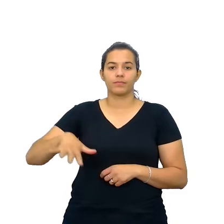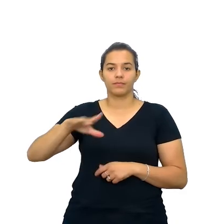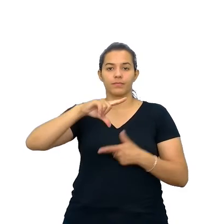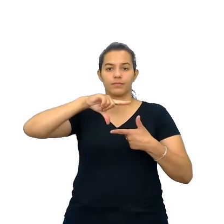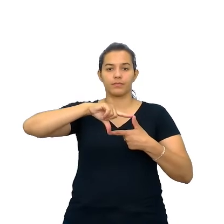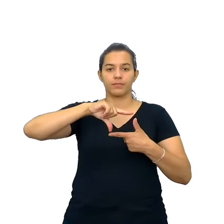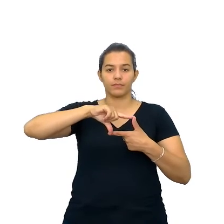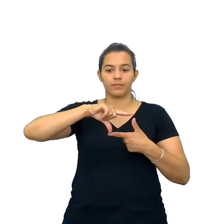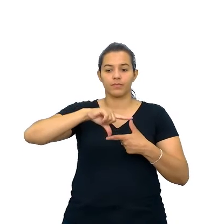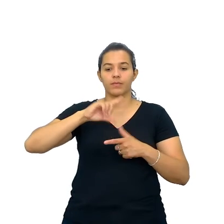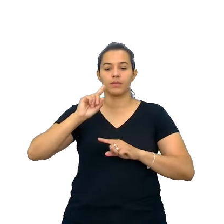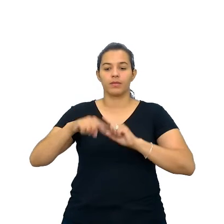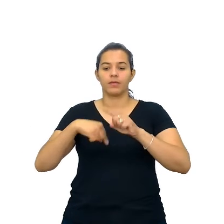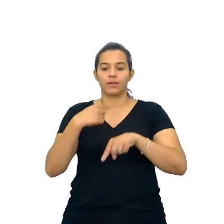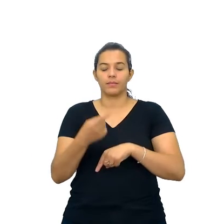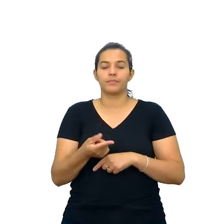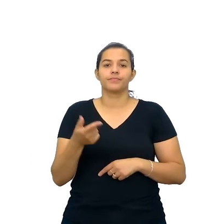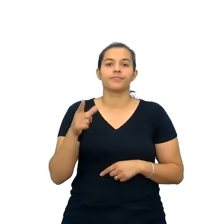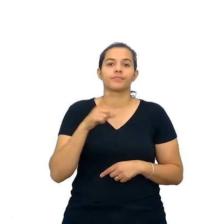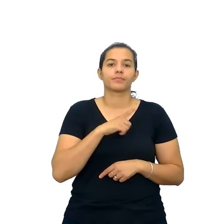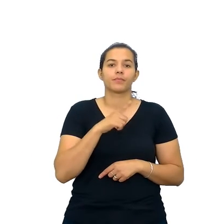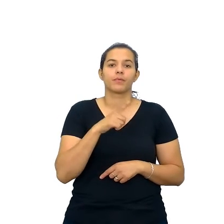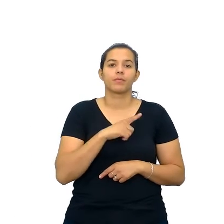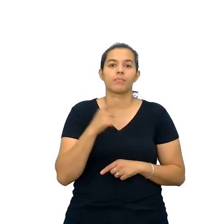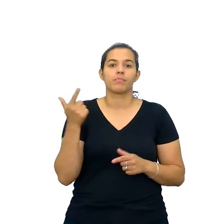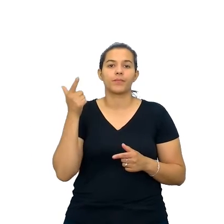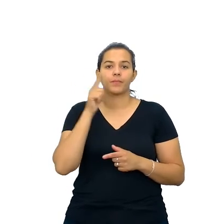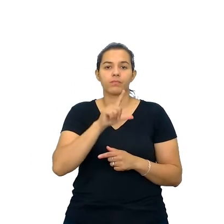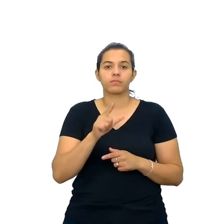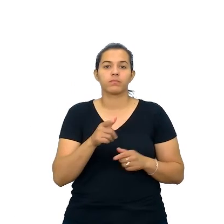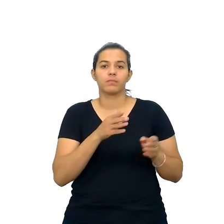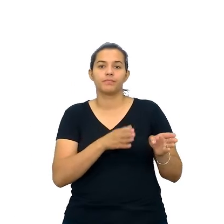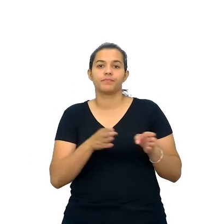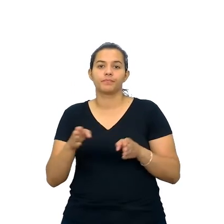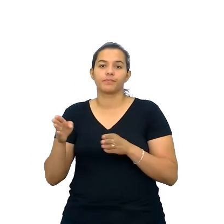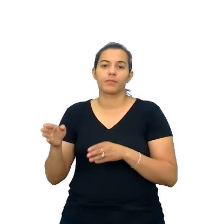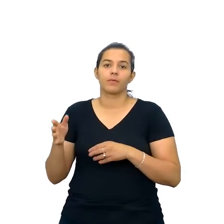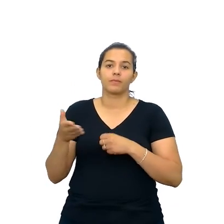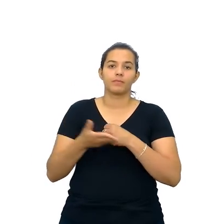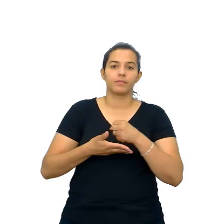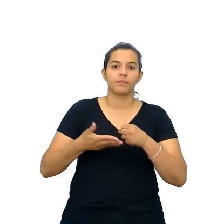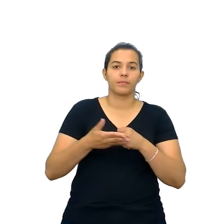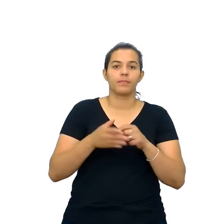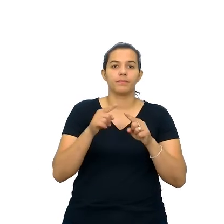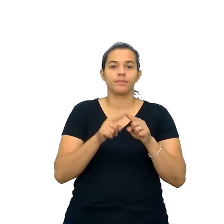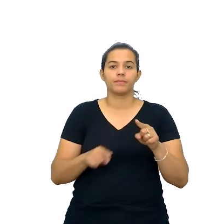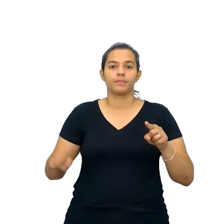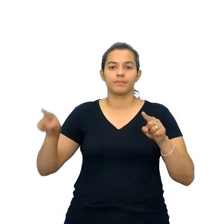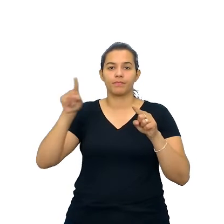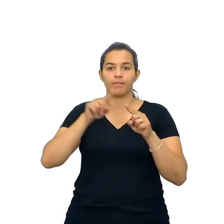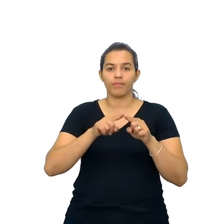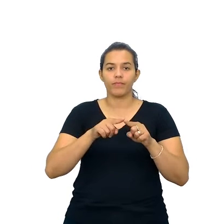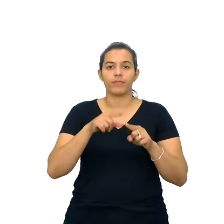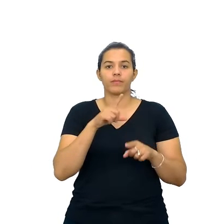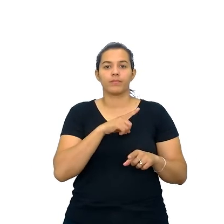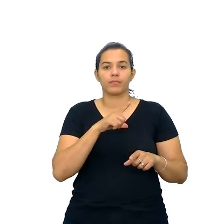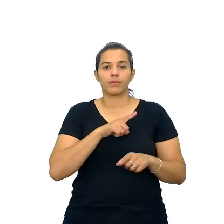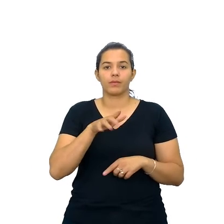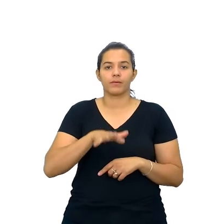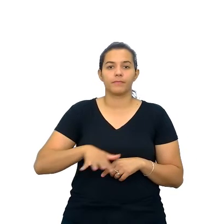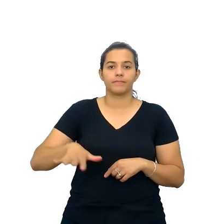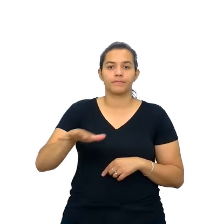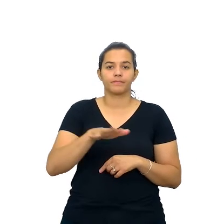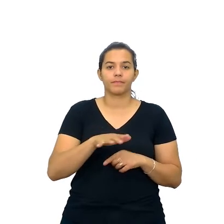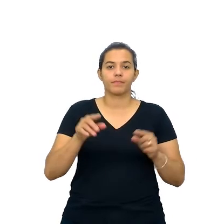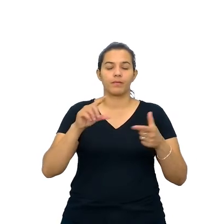quadrado, para que depois a gente possa, com base na área do círculo, retirar essa área da área